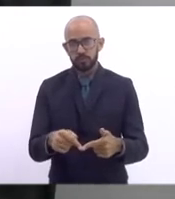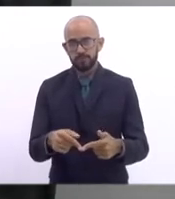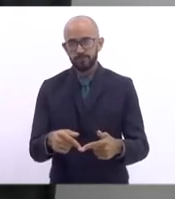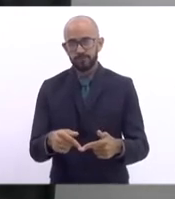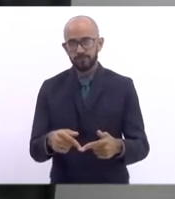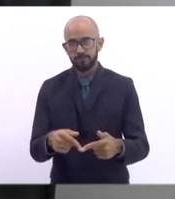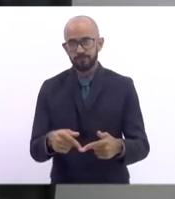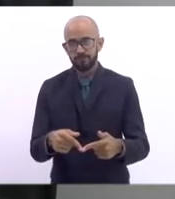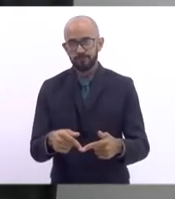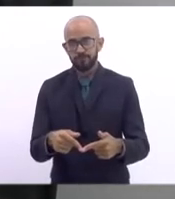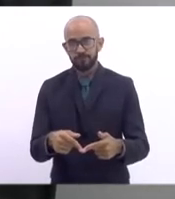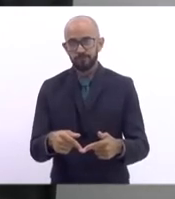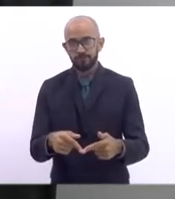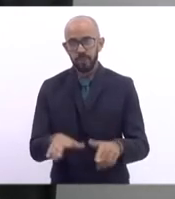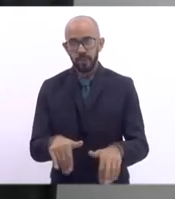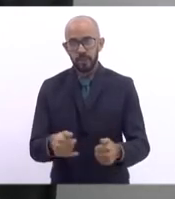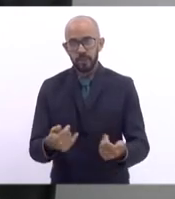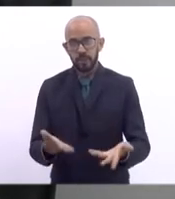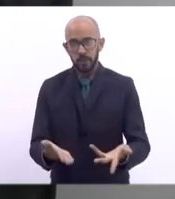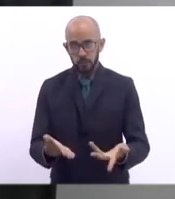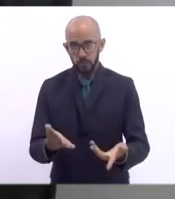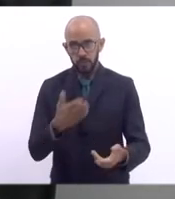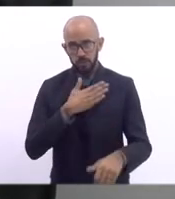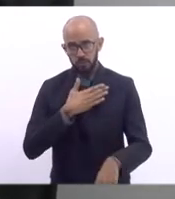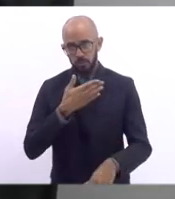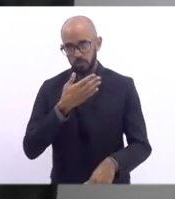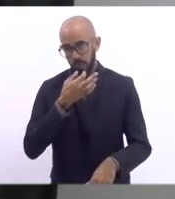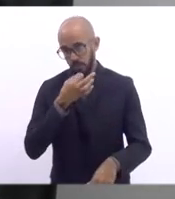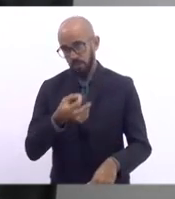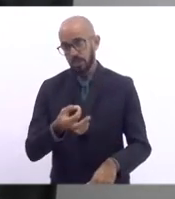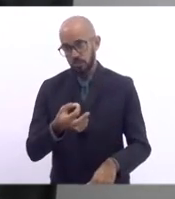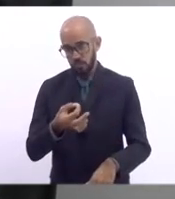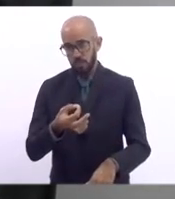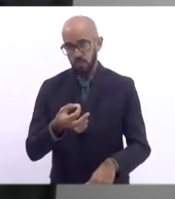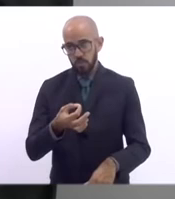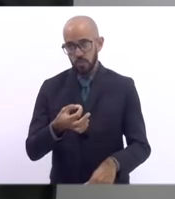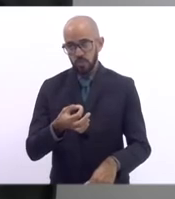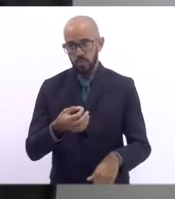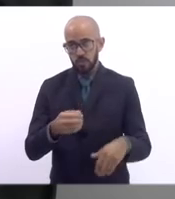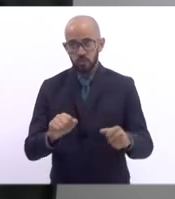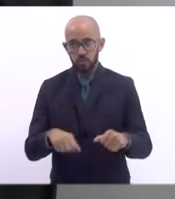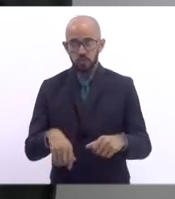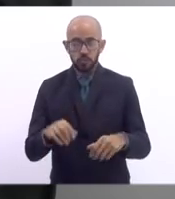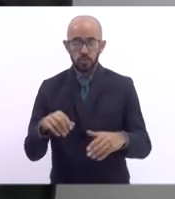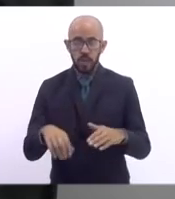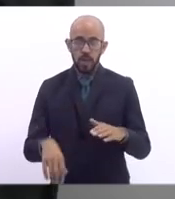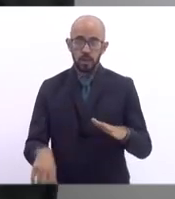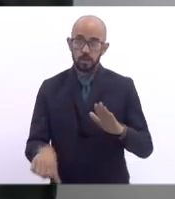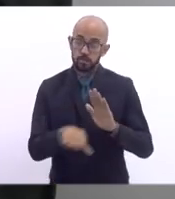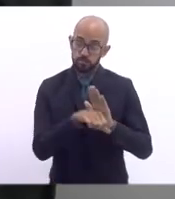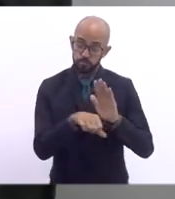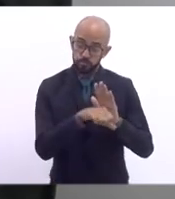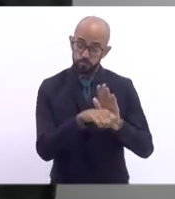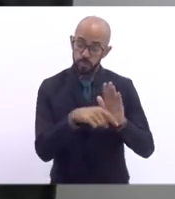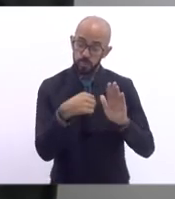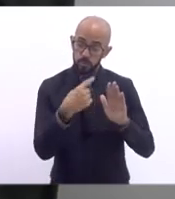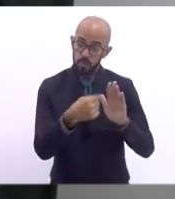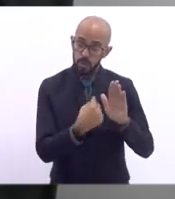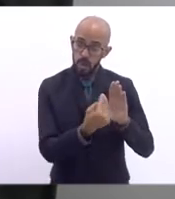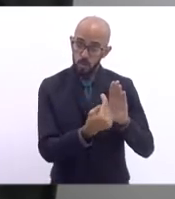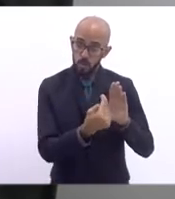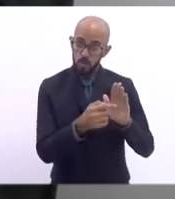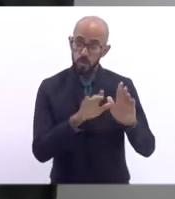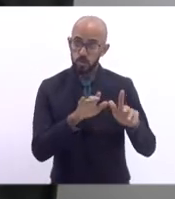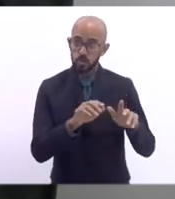com isso Além de estar no mesmo sentimento tipificado na parte criminal isso quebra o